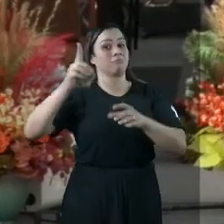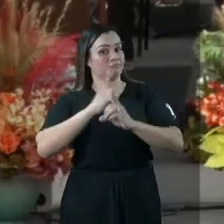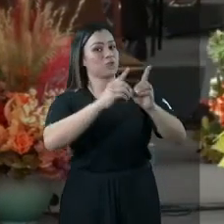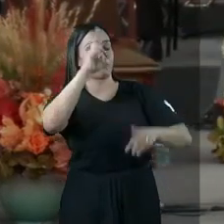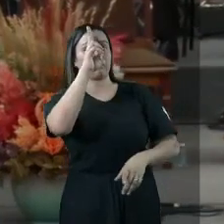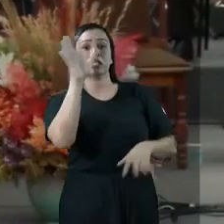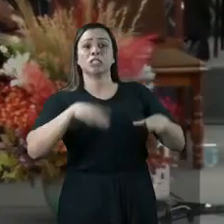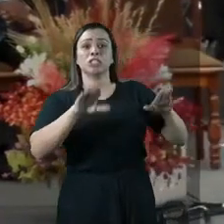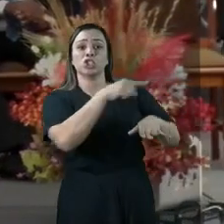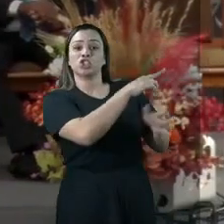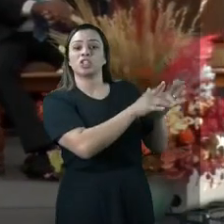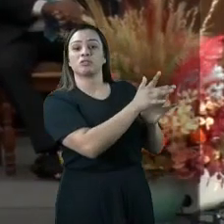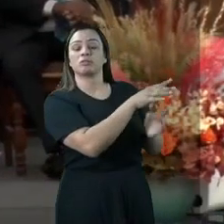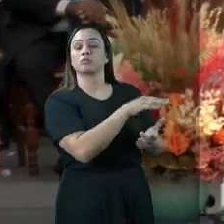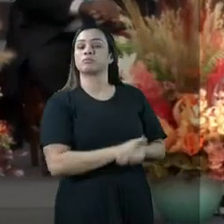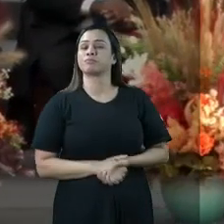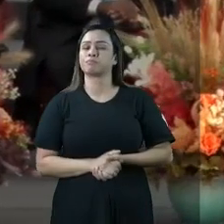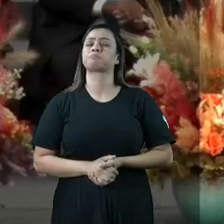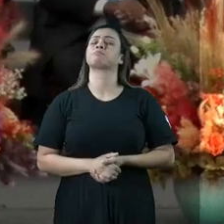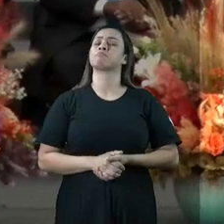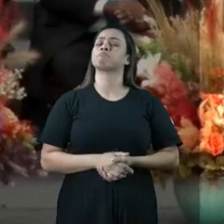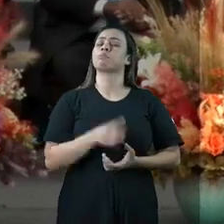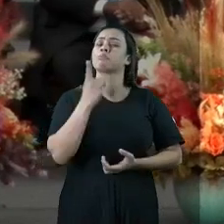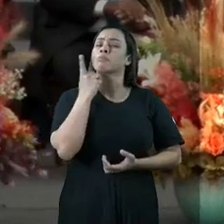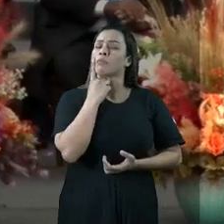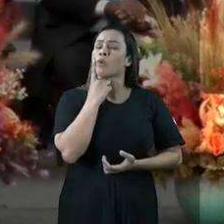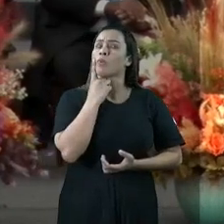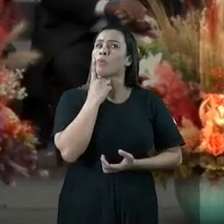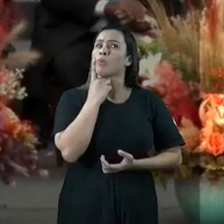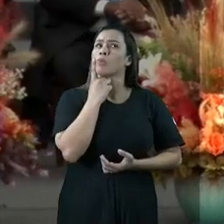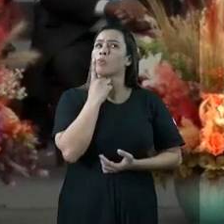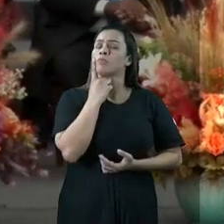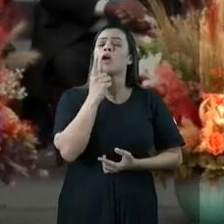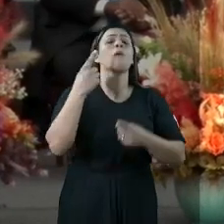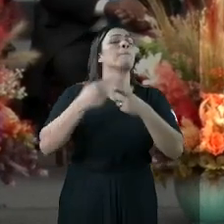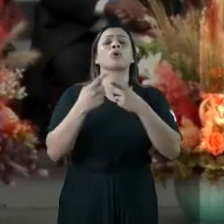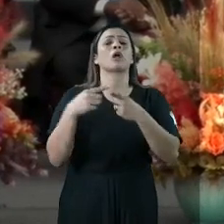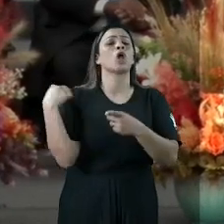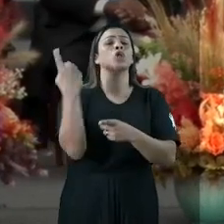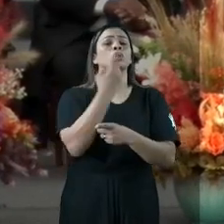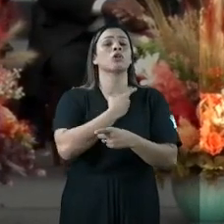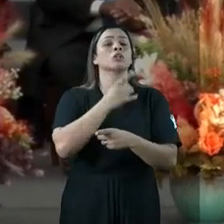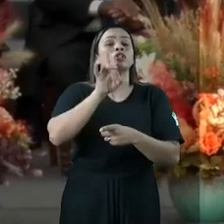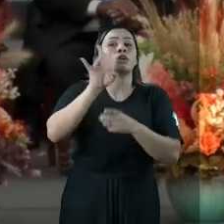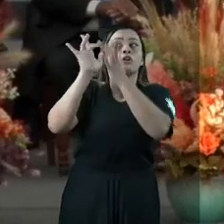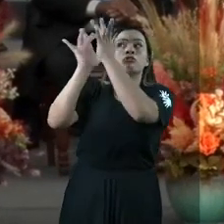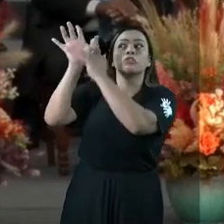Segura. Por que que a gente só lembra que ele já tinha entrado no barco quando a tempestade vem?